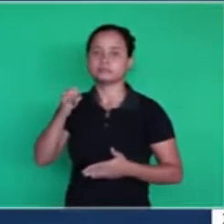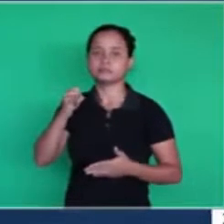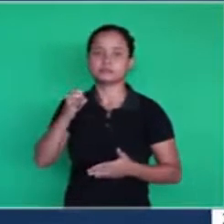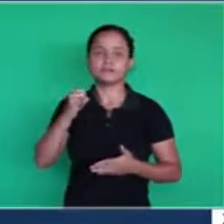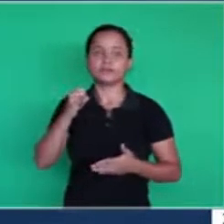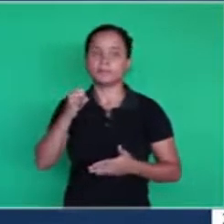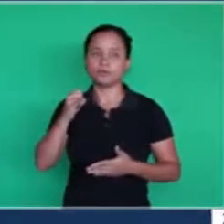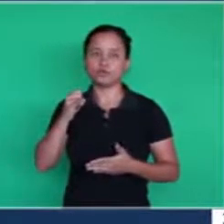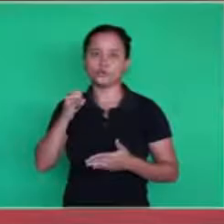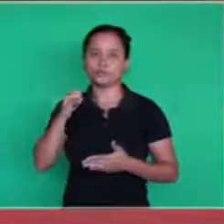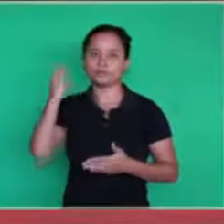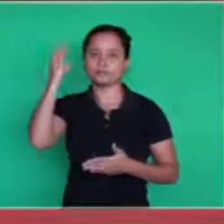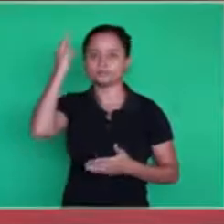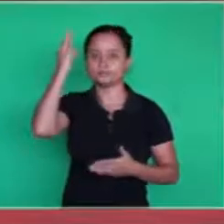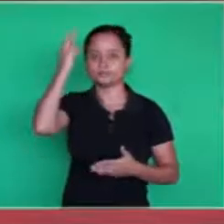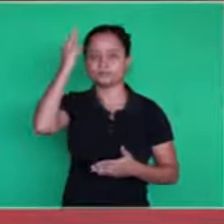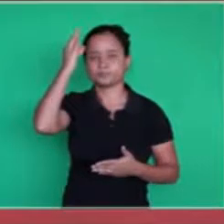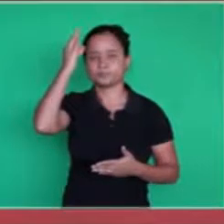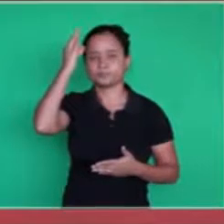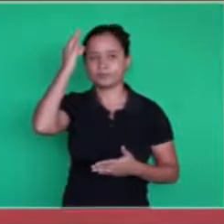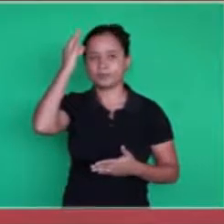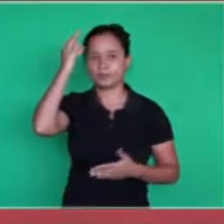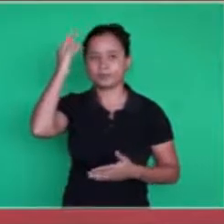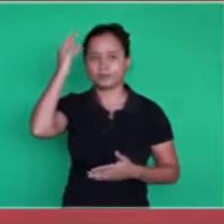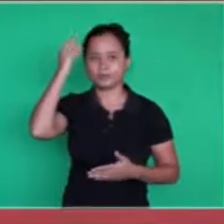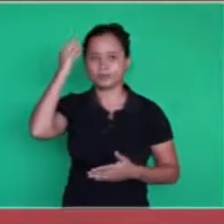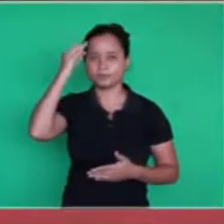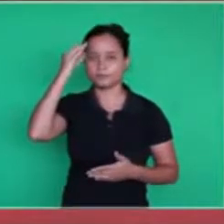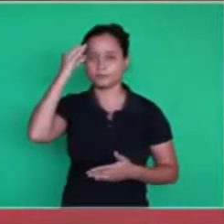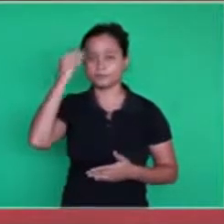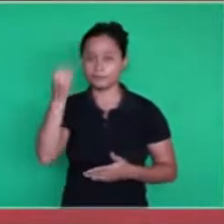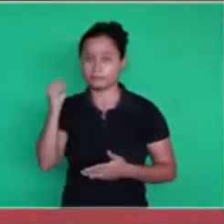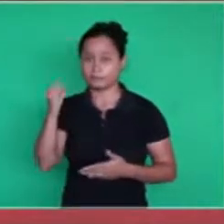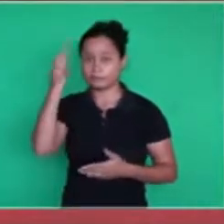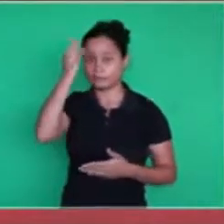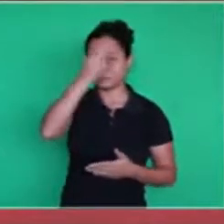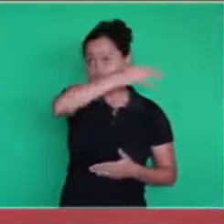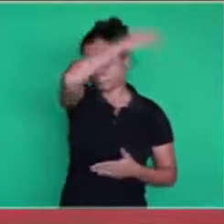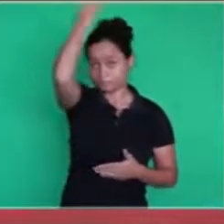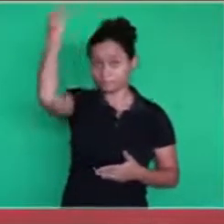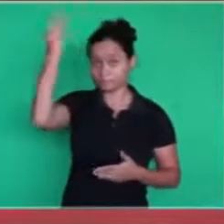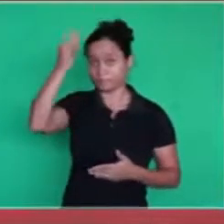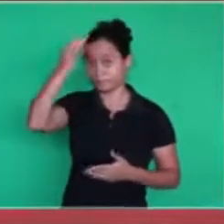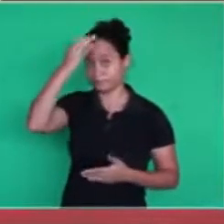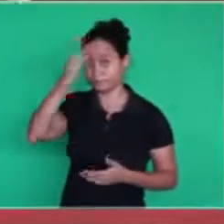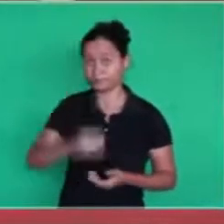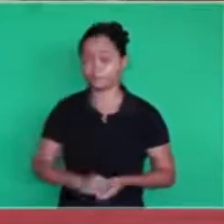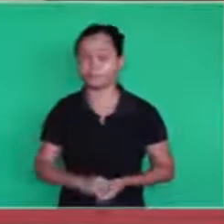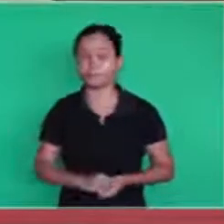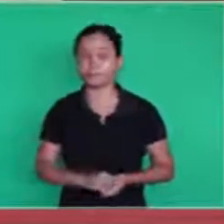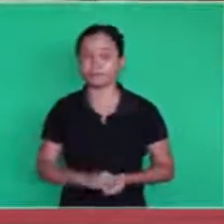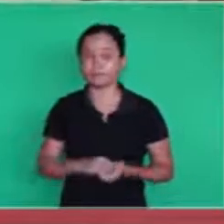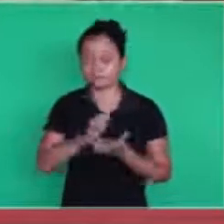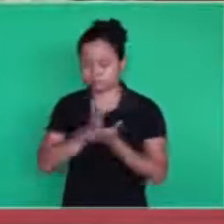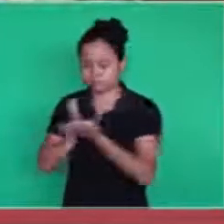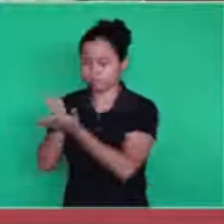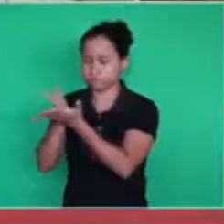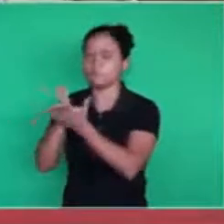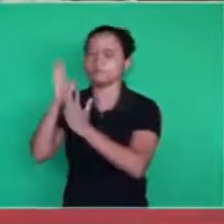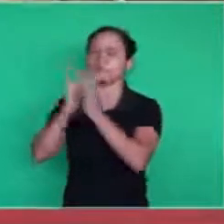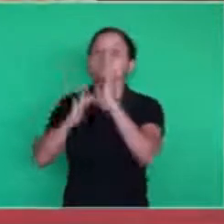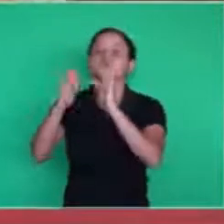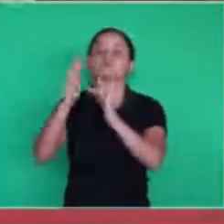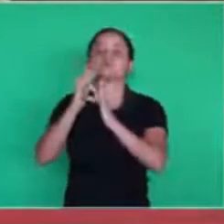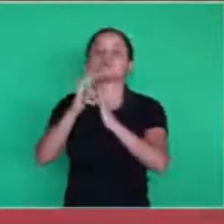esse caminho que ele abre, quem é o caminho? Jesus. E esse